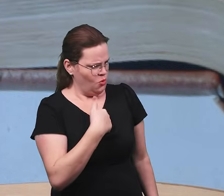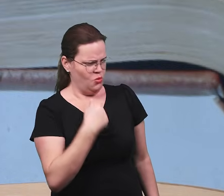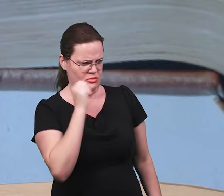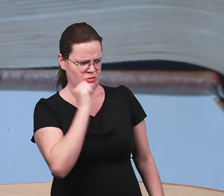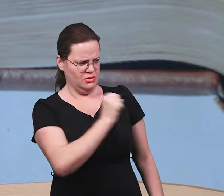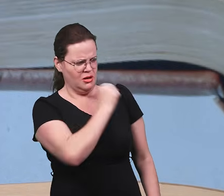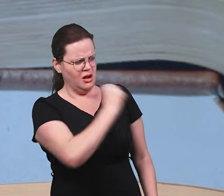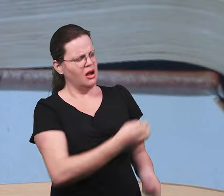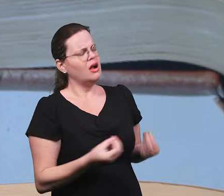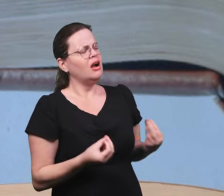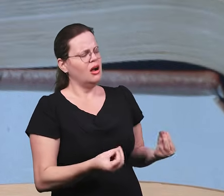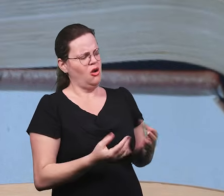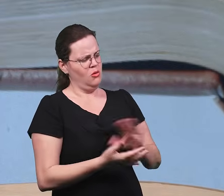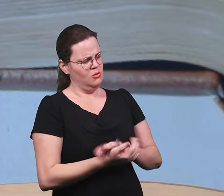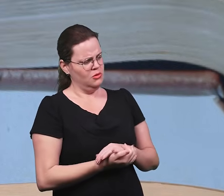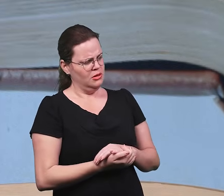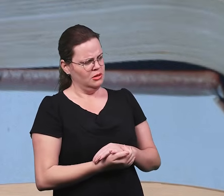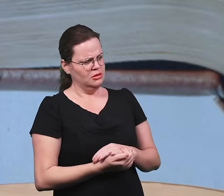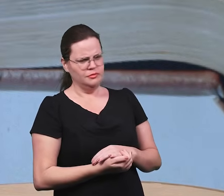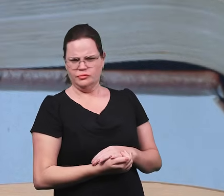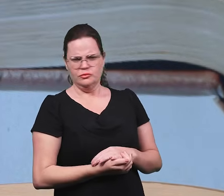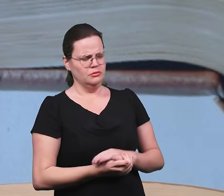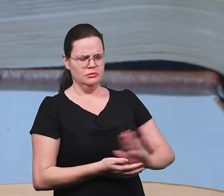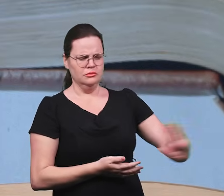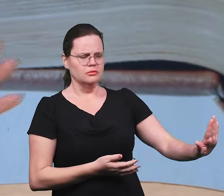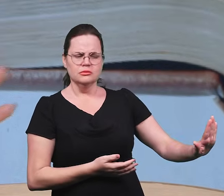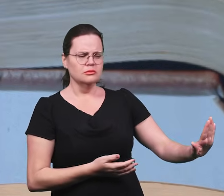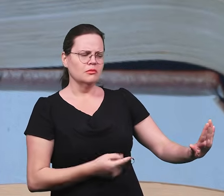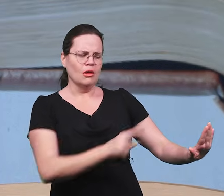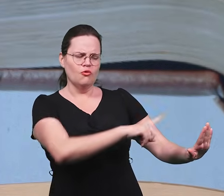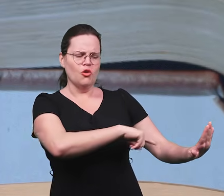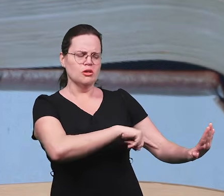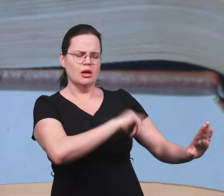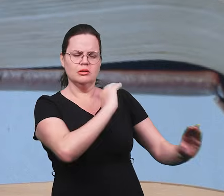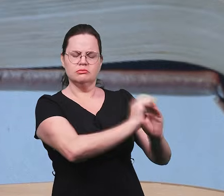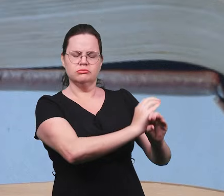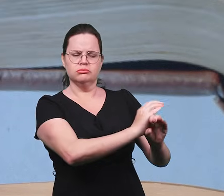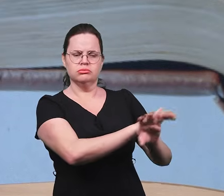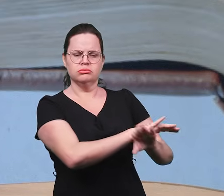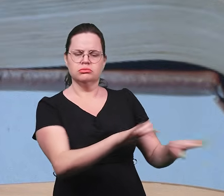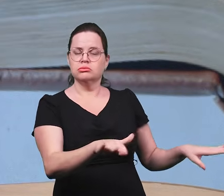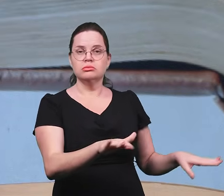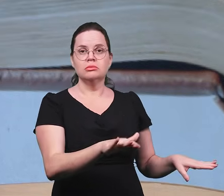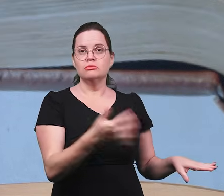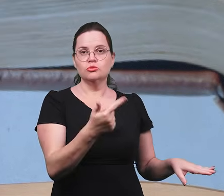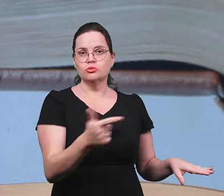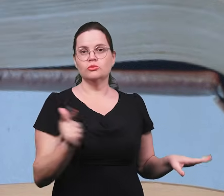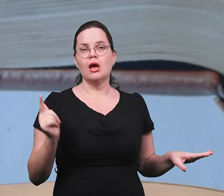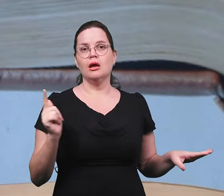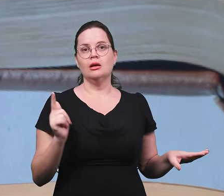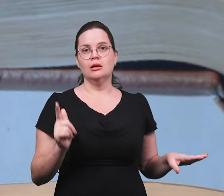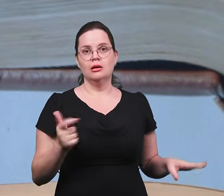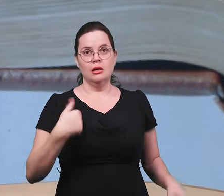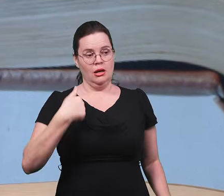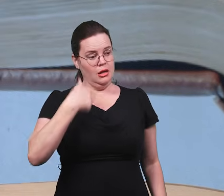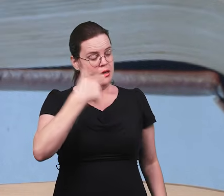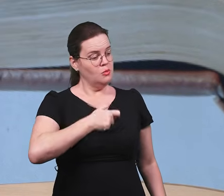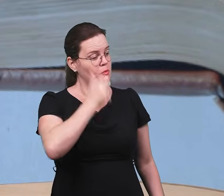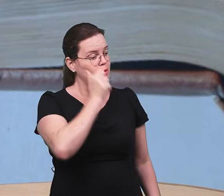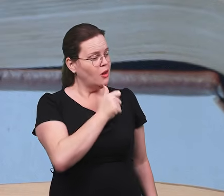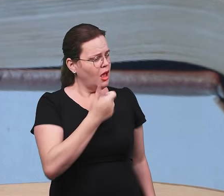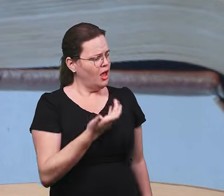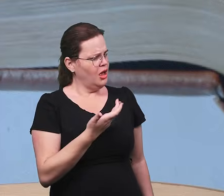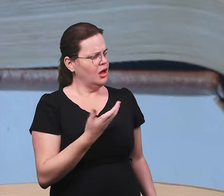olha, mas como? Você falando comigo, você é um judeu, os judeus não conversam com samaritanos e eu ainda sou